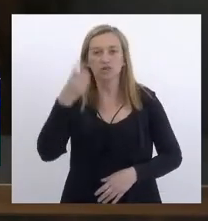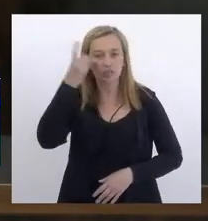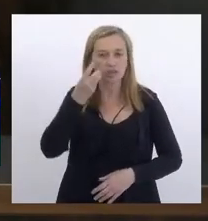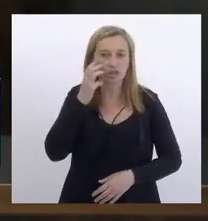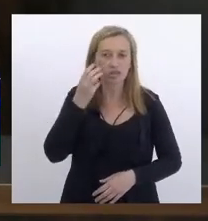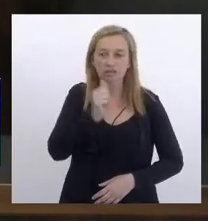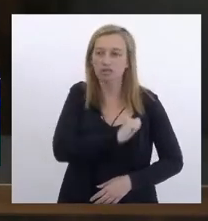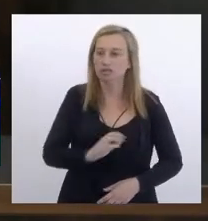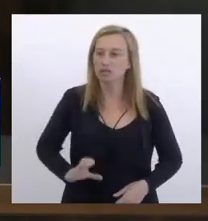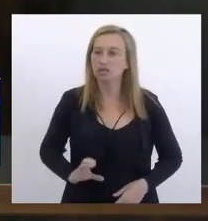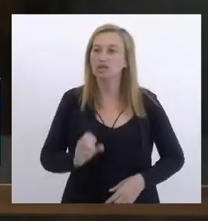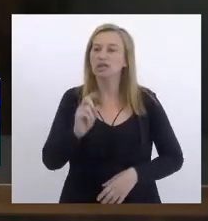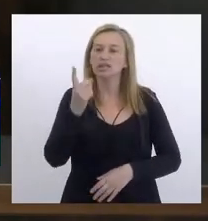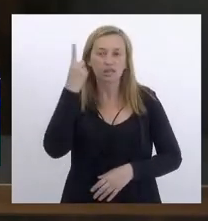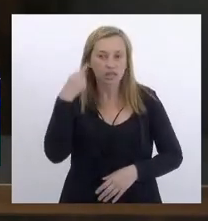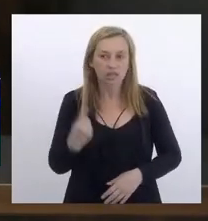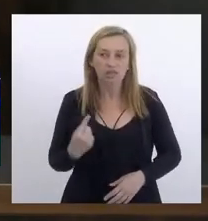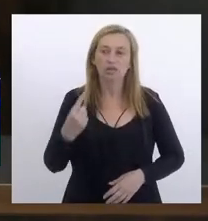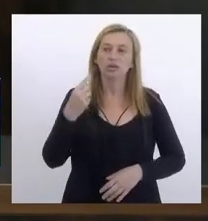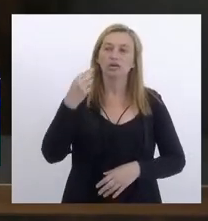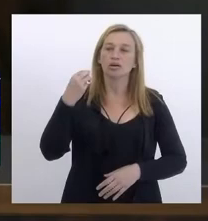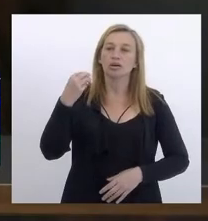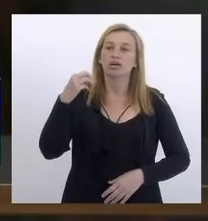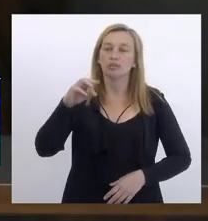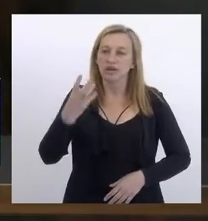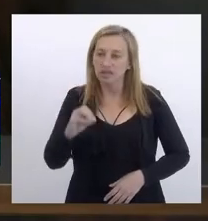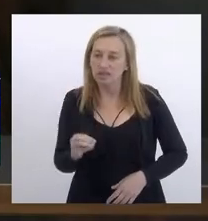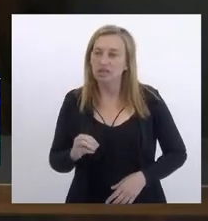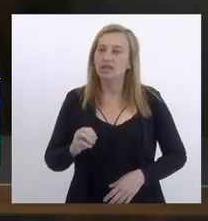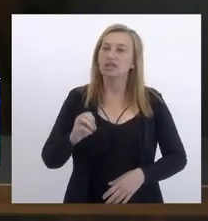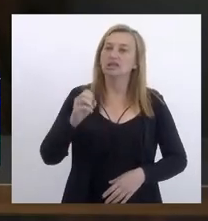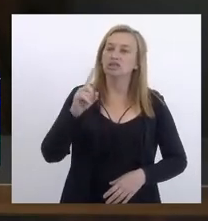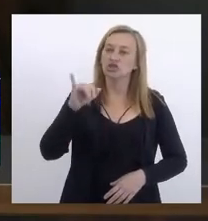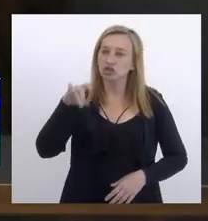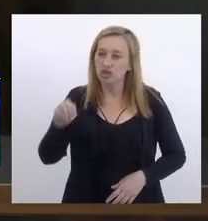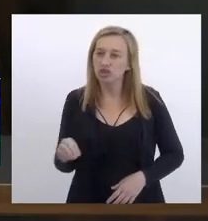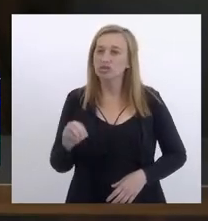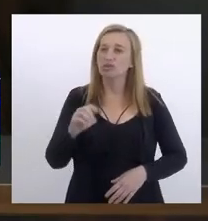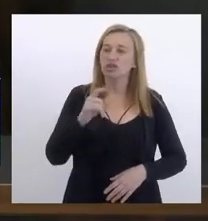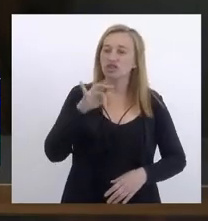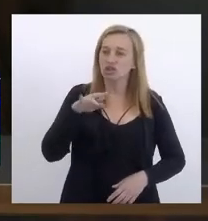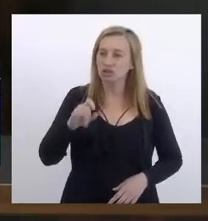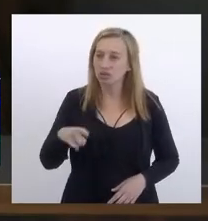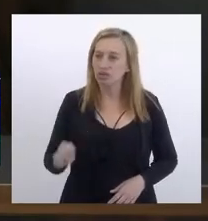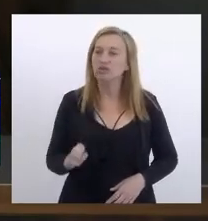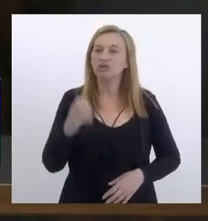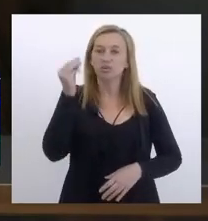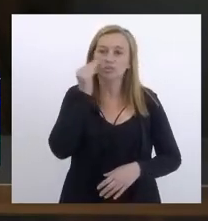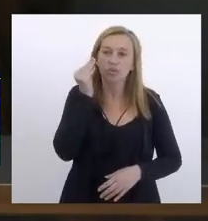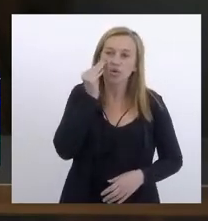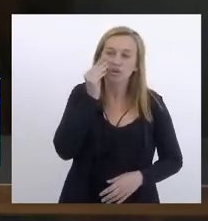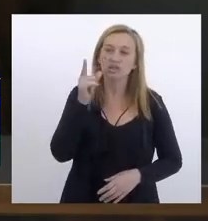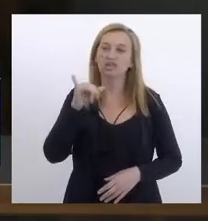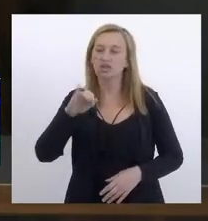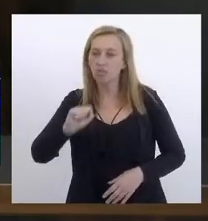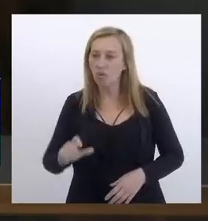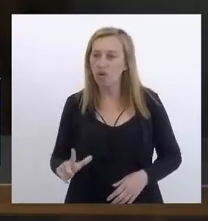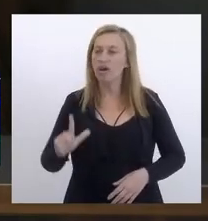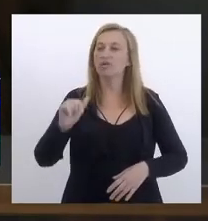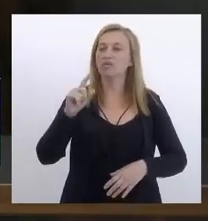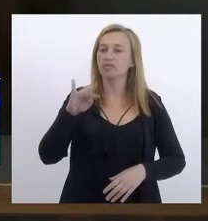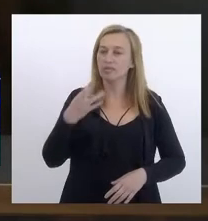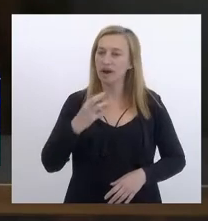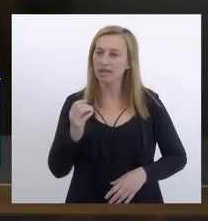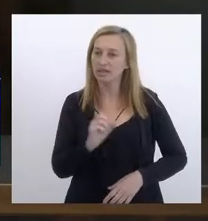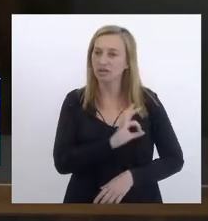André Siliano, Dani Monteiro, Márcio Canella, Renata Souza, Flávio Serafim, Dionísio Lins, Alexandre Knoploch, Mônica Francisco, Samuel Malafaia, Marta Rocha,